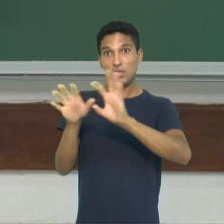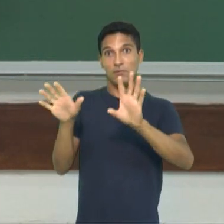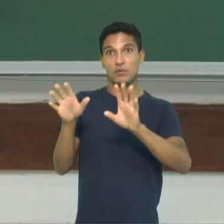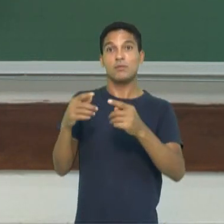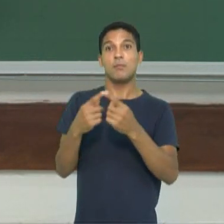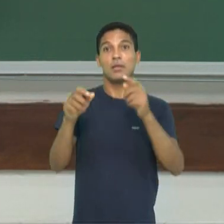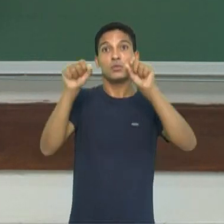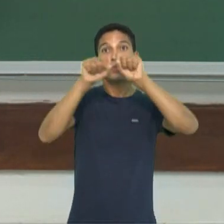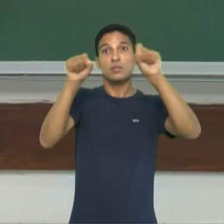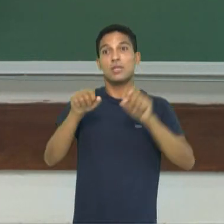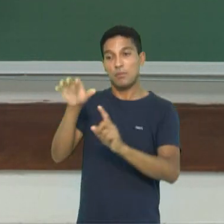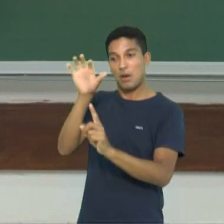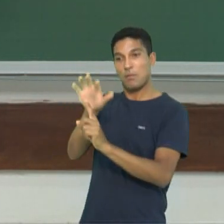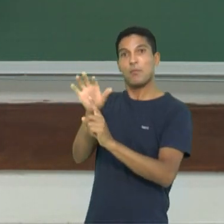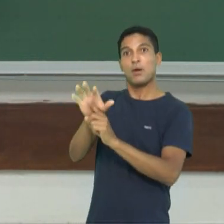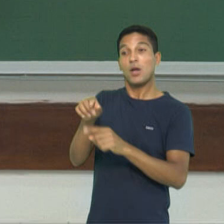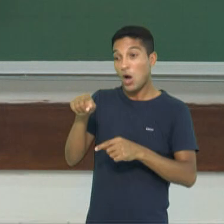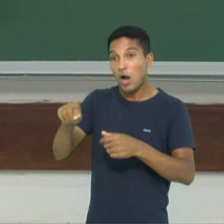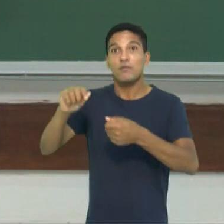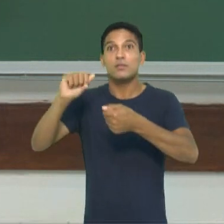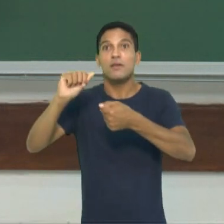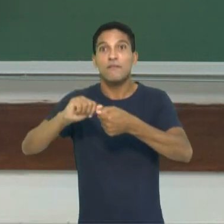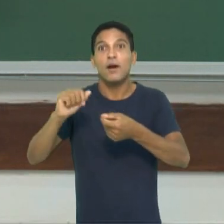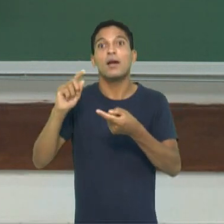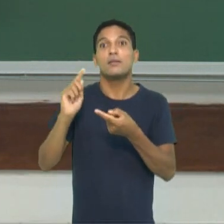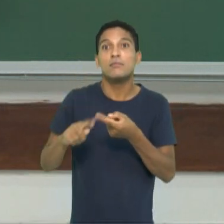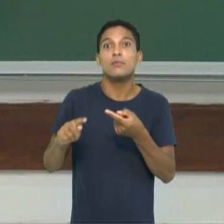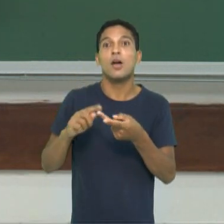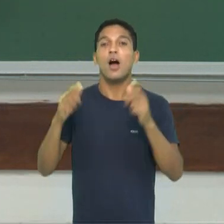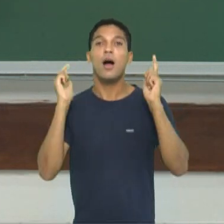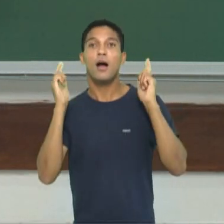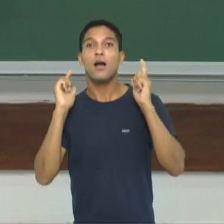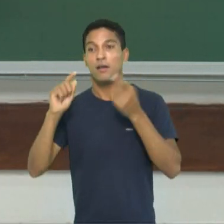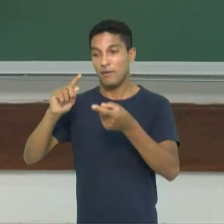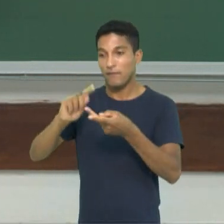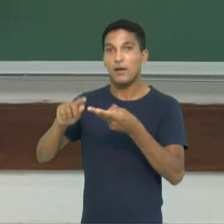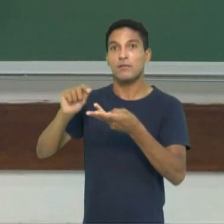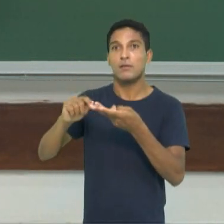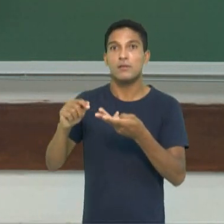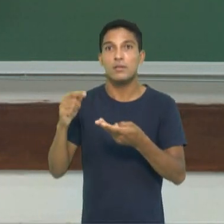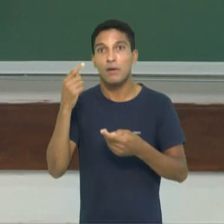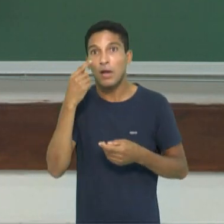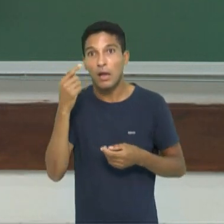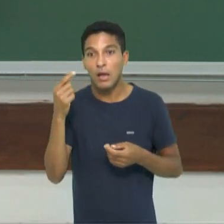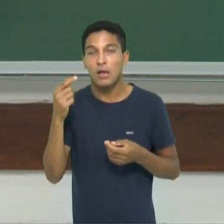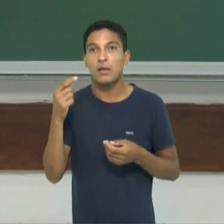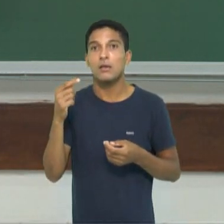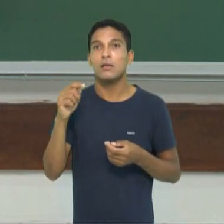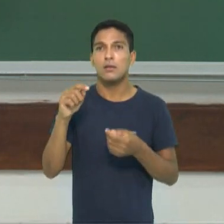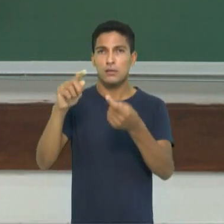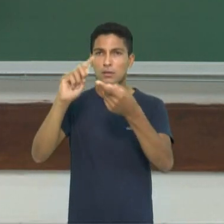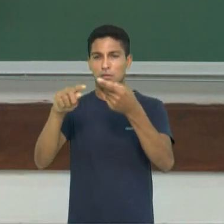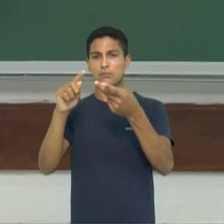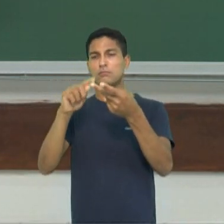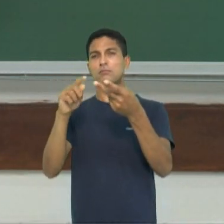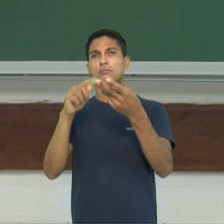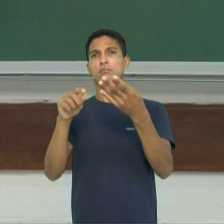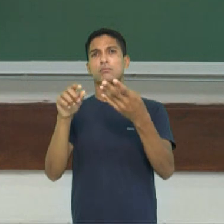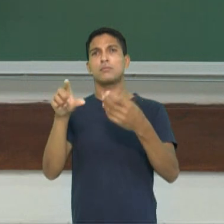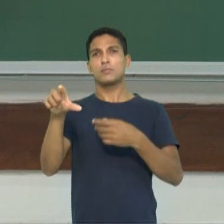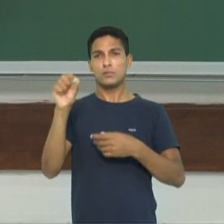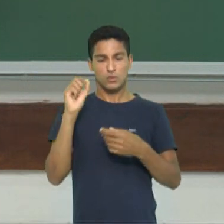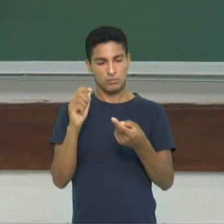aquilo, olha só que legal essa opção de lazer. E daí você vai vendo tudo aquilo e vai comparando e você escolhe novamente uma